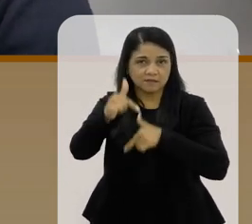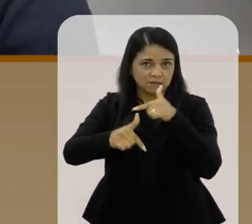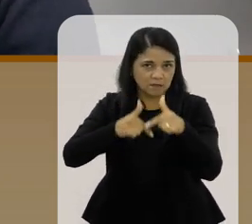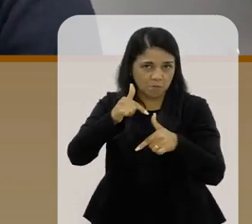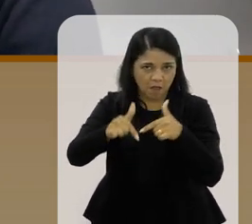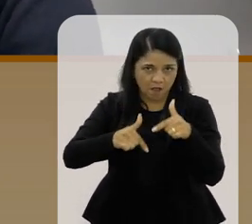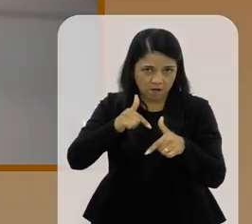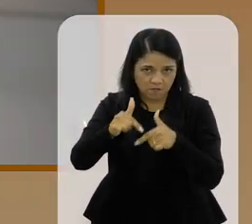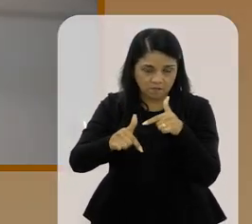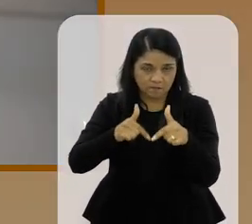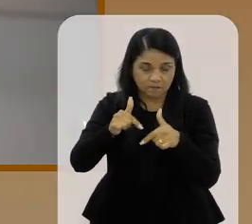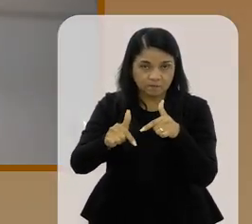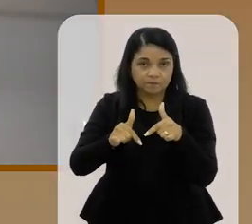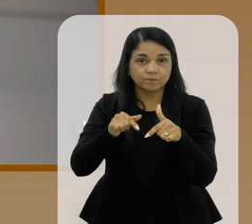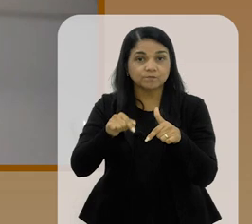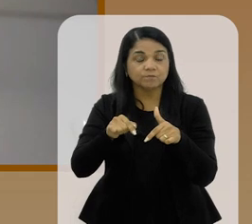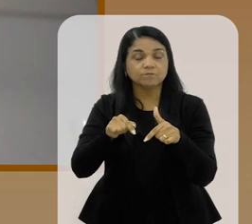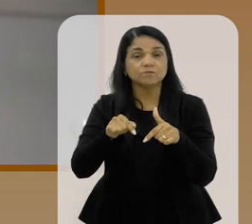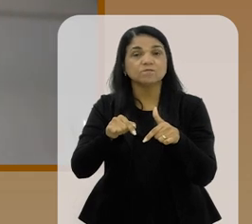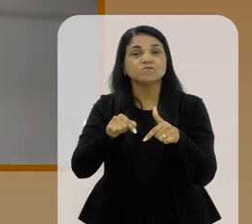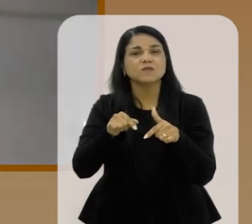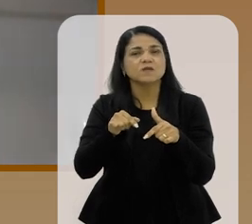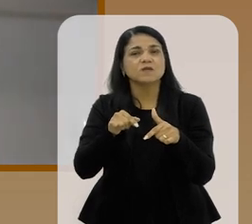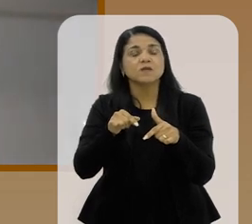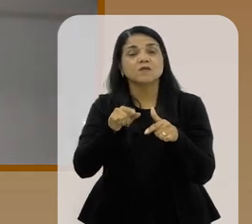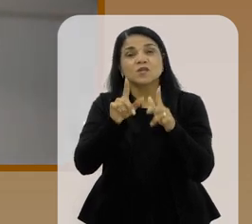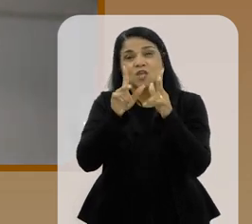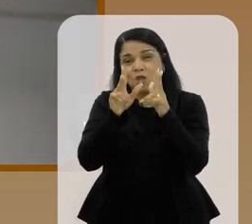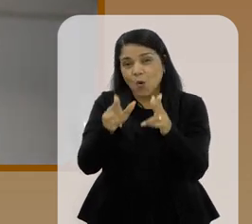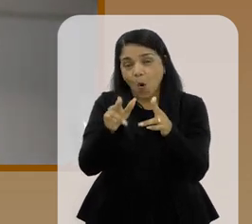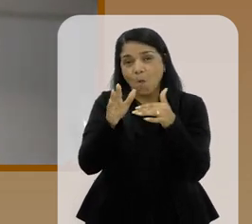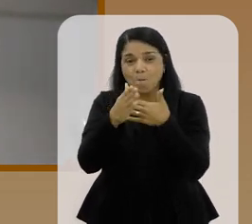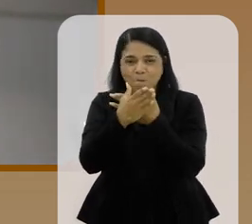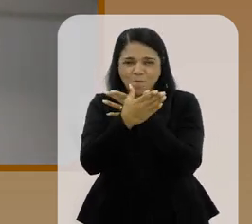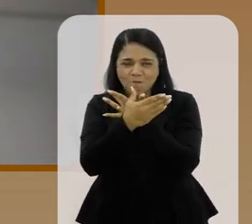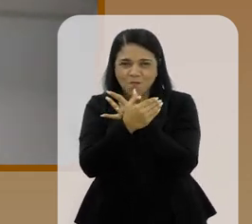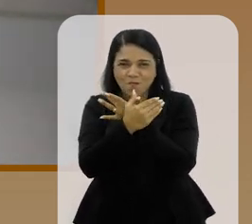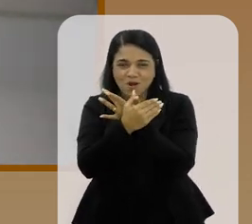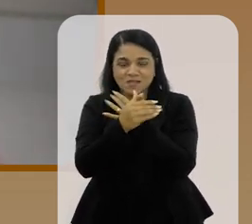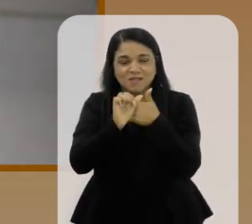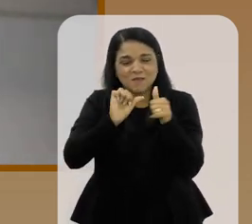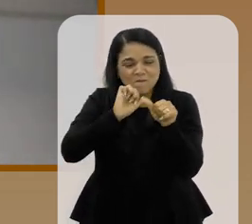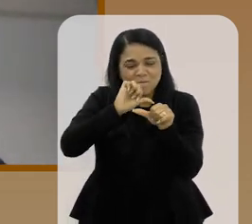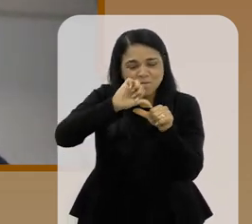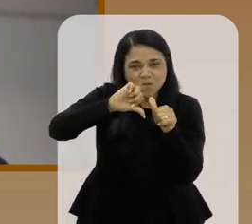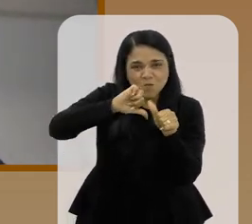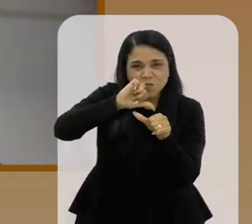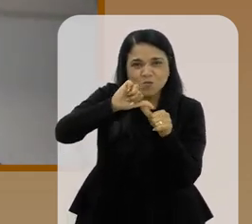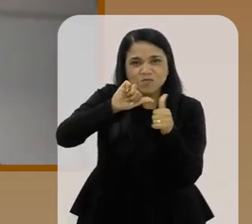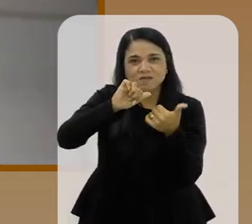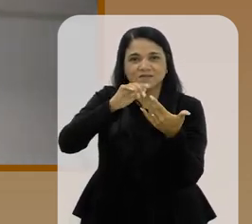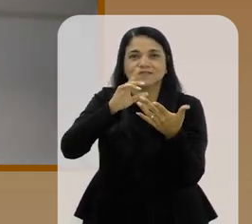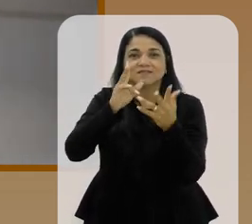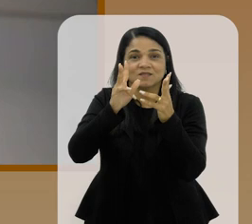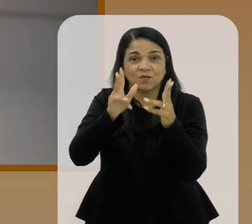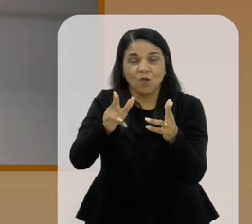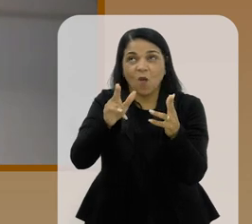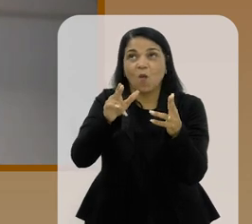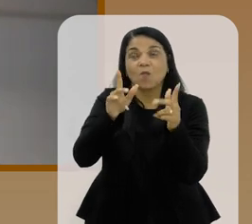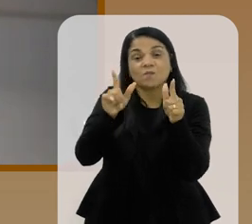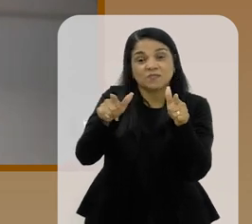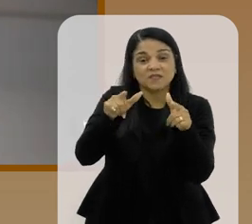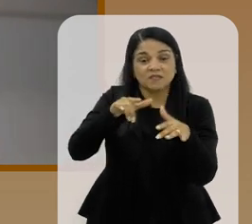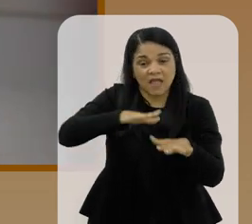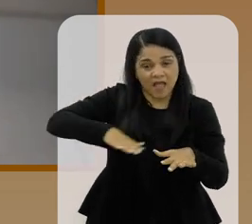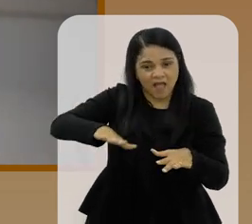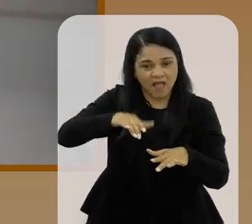pelo tempo. E aí é isso que popularmente, que uma pequena borboleta pode modificar as condições e provocar uma tempestade